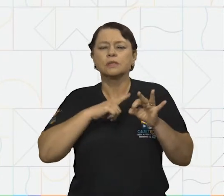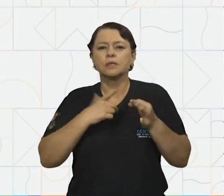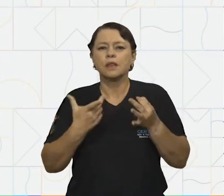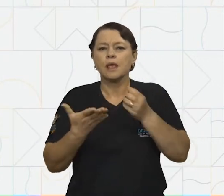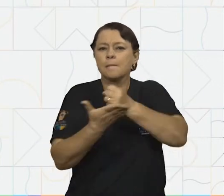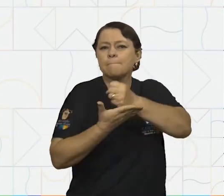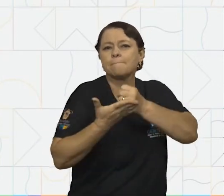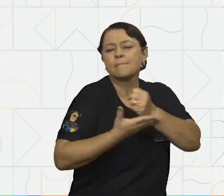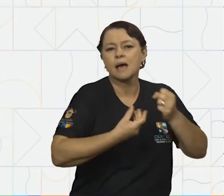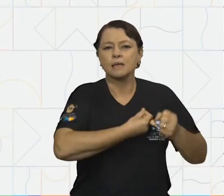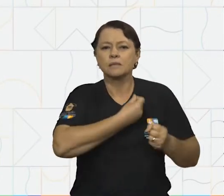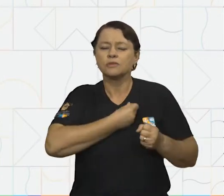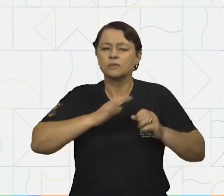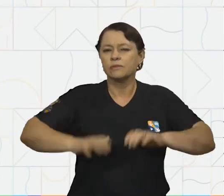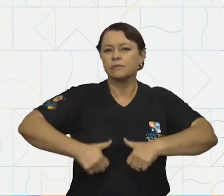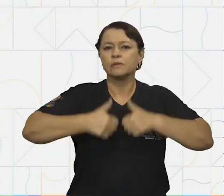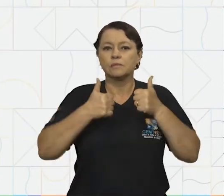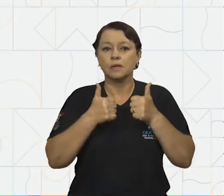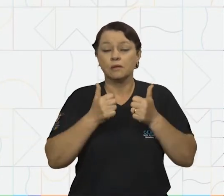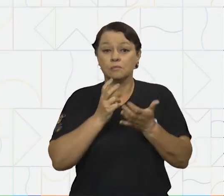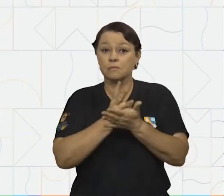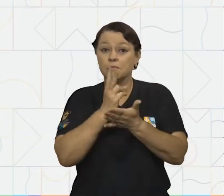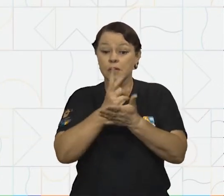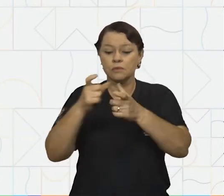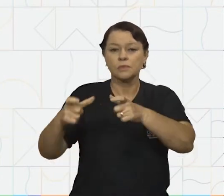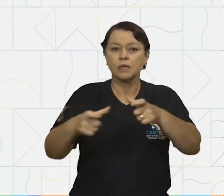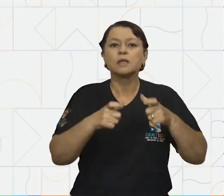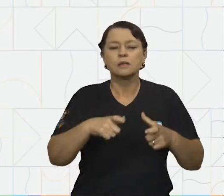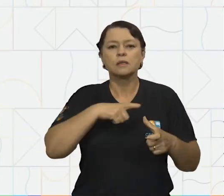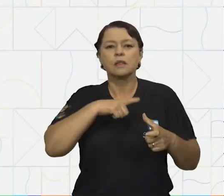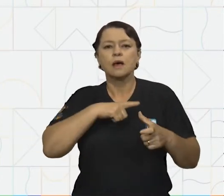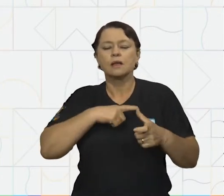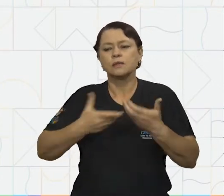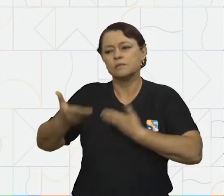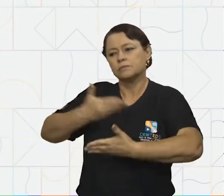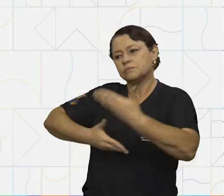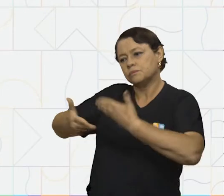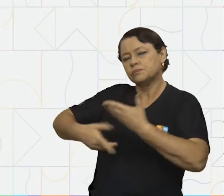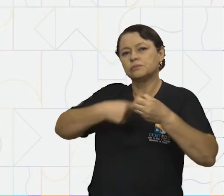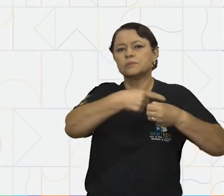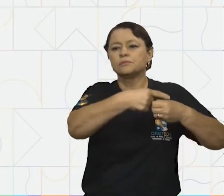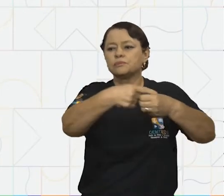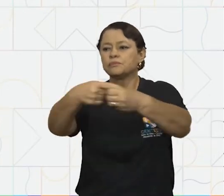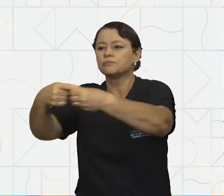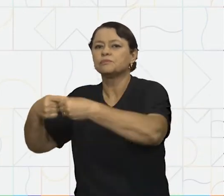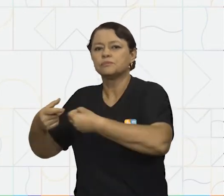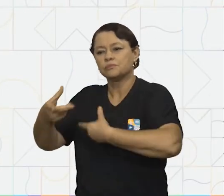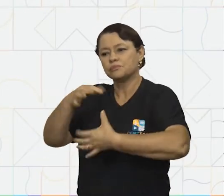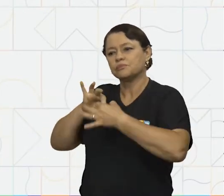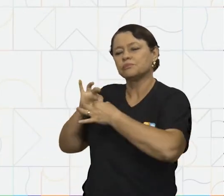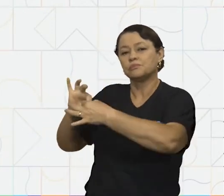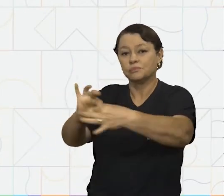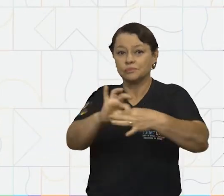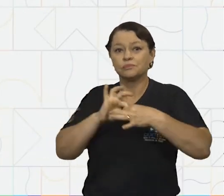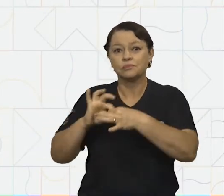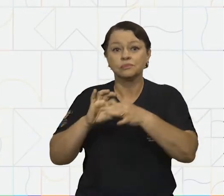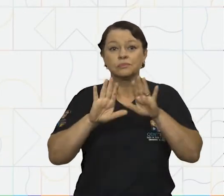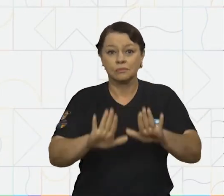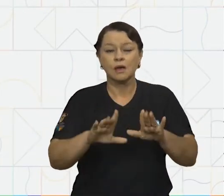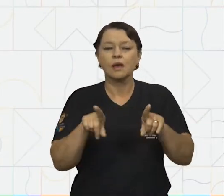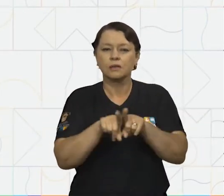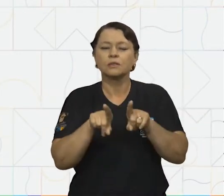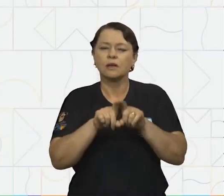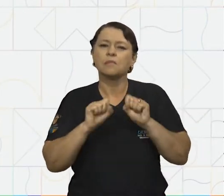dessa população, mesmo que essa cidade seja dependente de outras que se localizem próximas a ela. Além disso, ele também